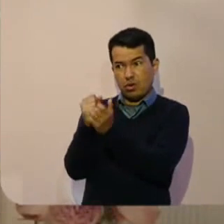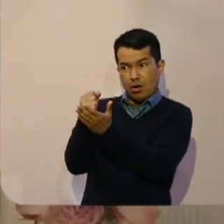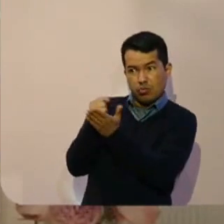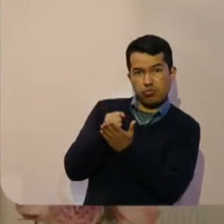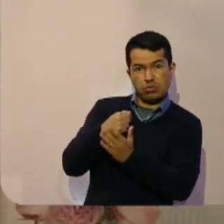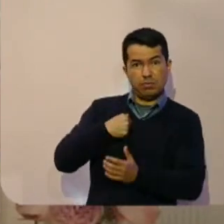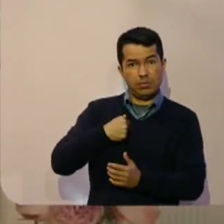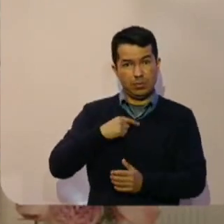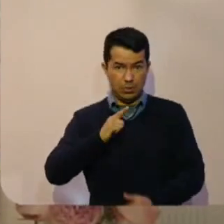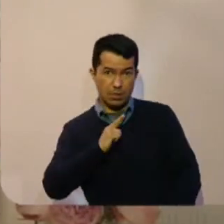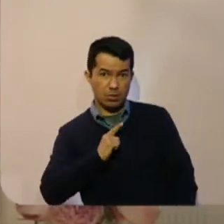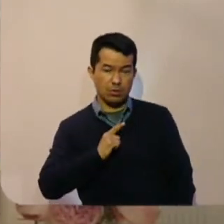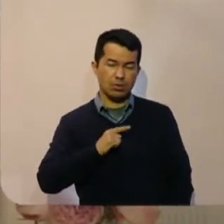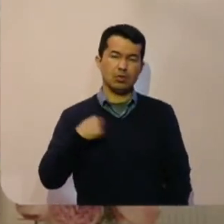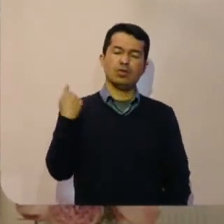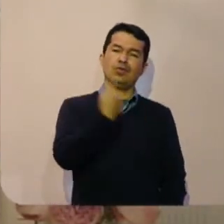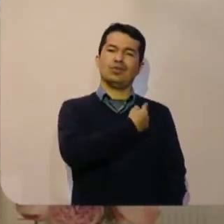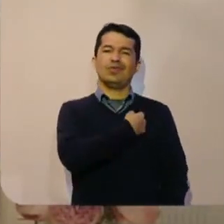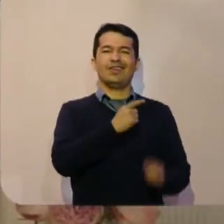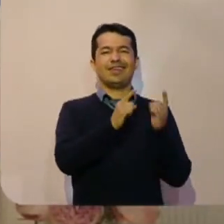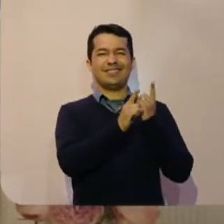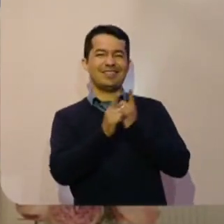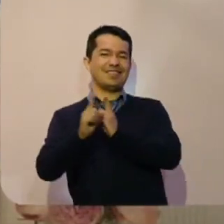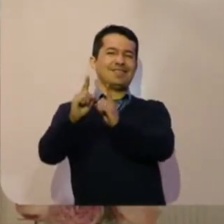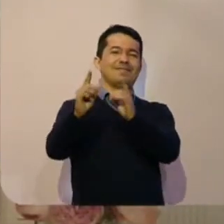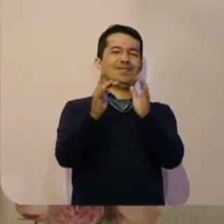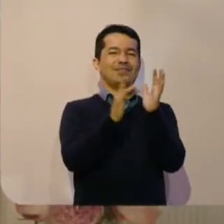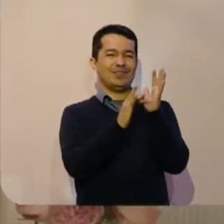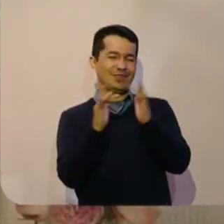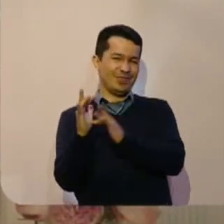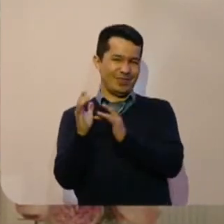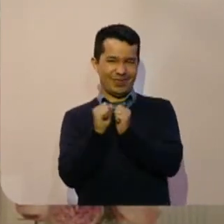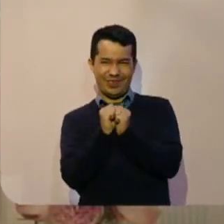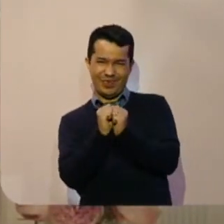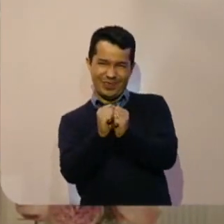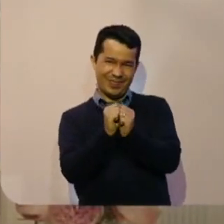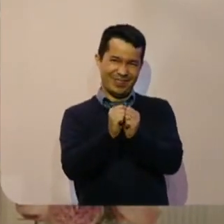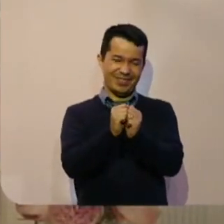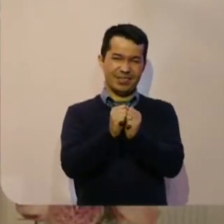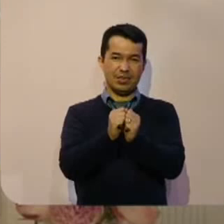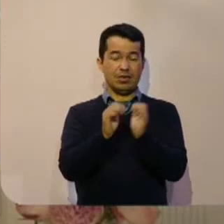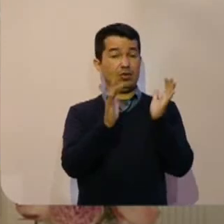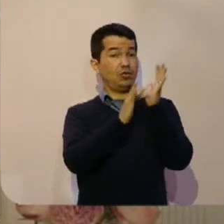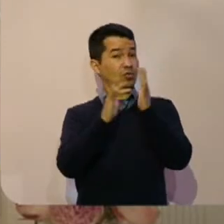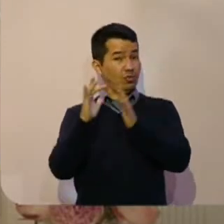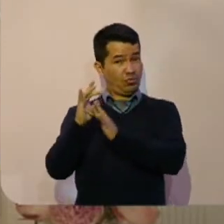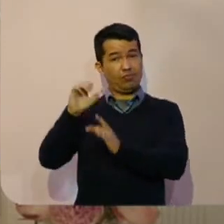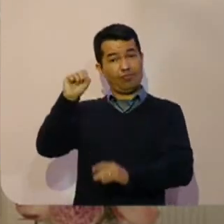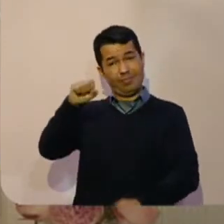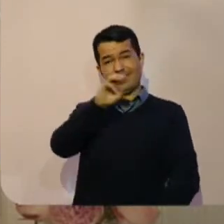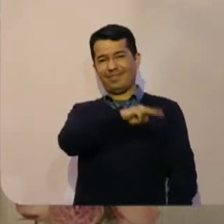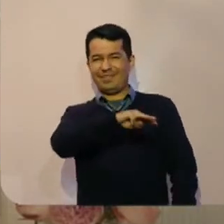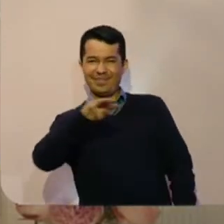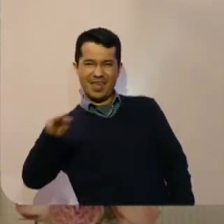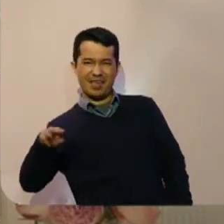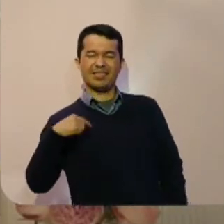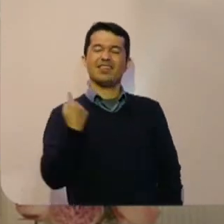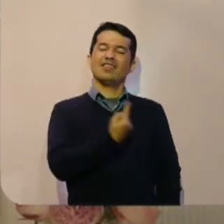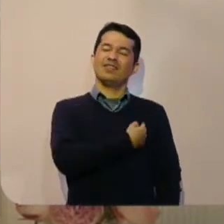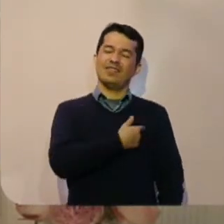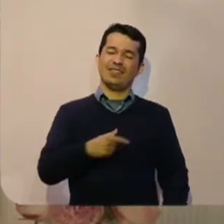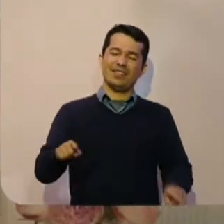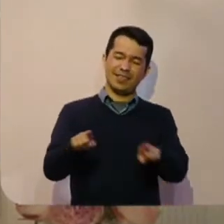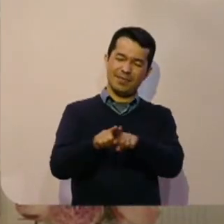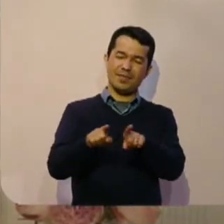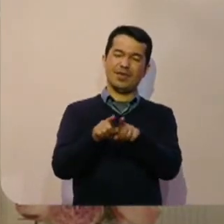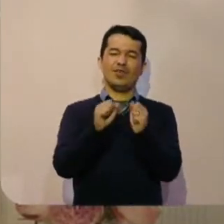tornar discípulo de Jesus juntos. Jesus é o mestre, tá? E nós vamos caminhar como discípulos. Os 12 discípulos caminhavam juntos. A